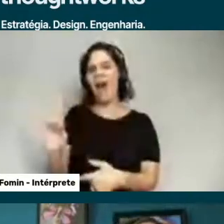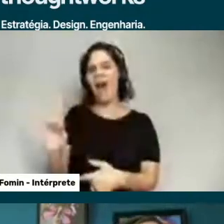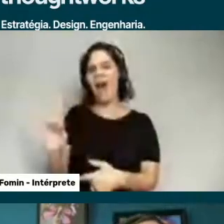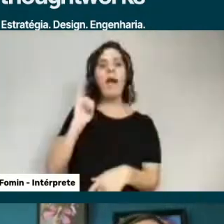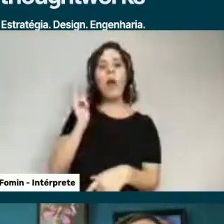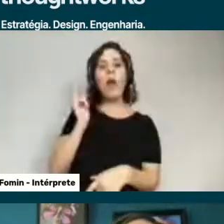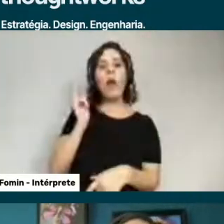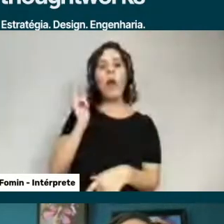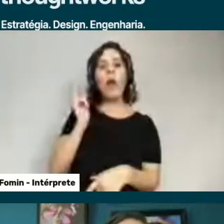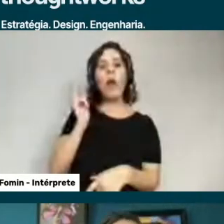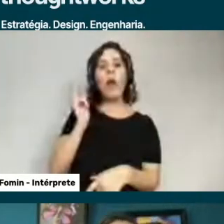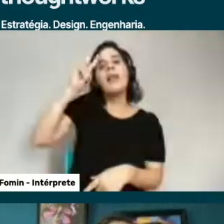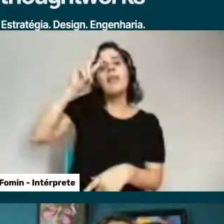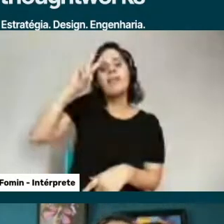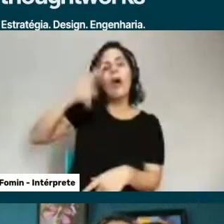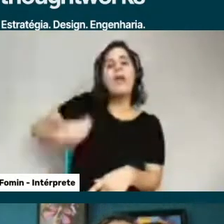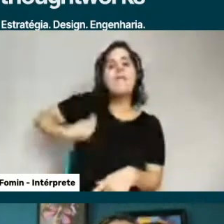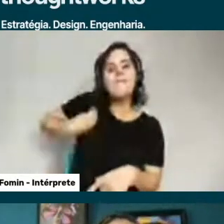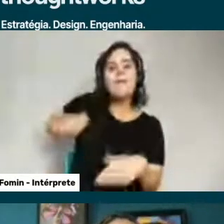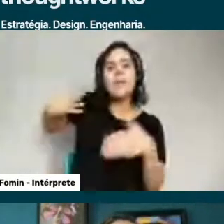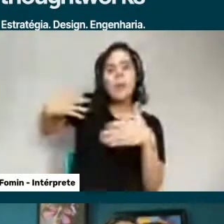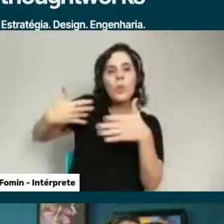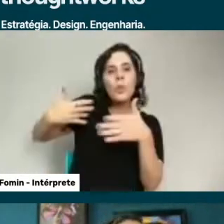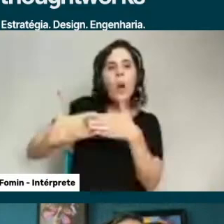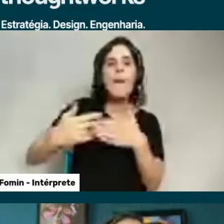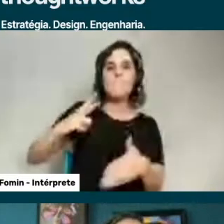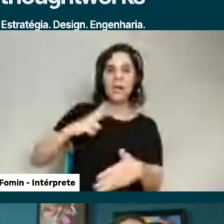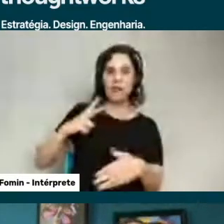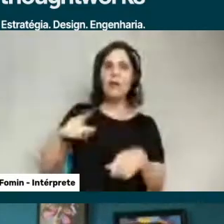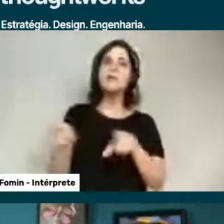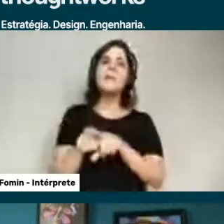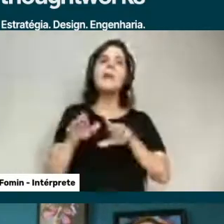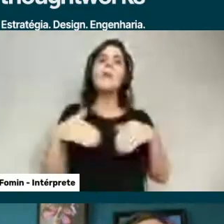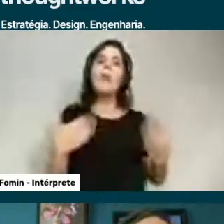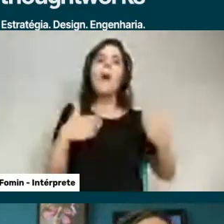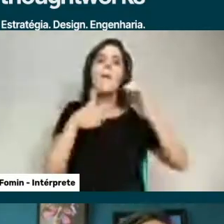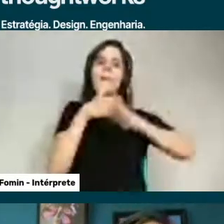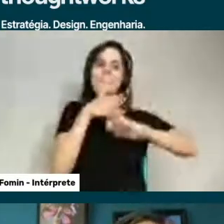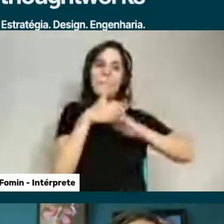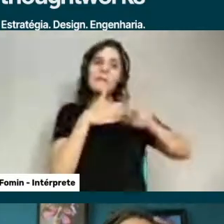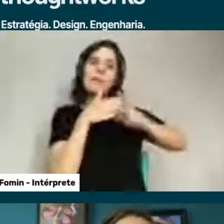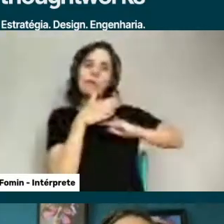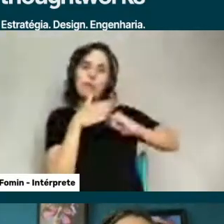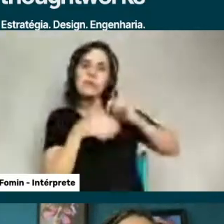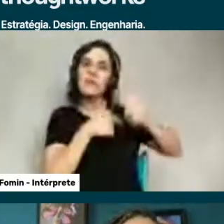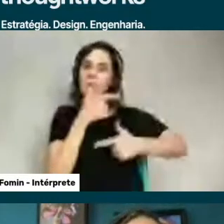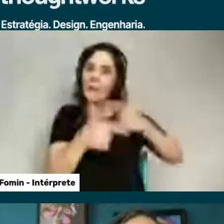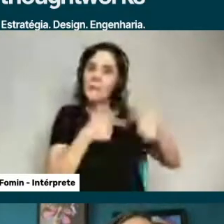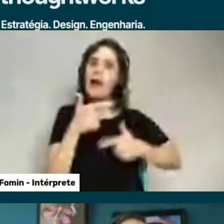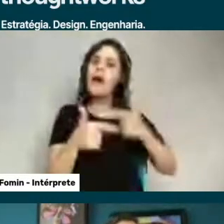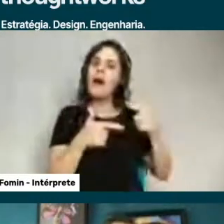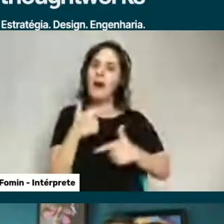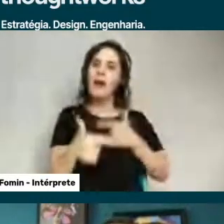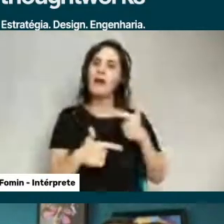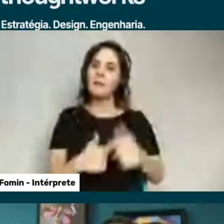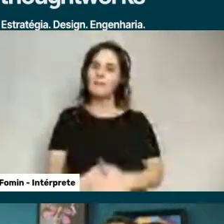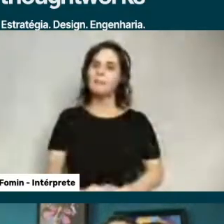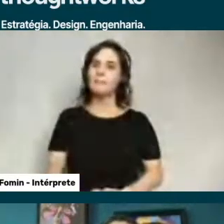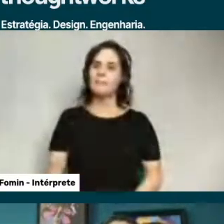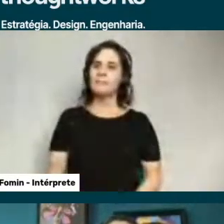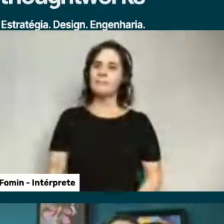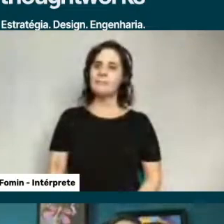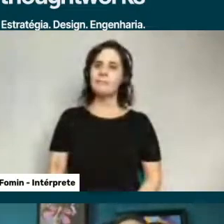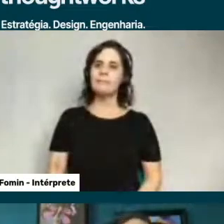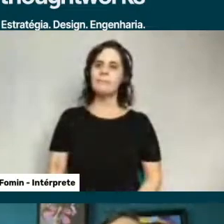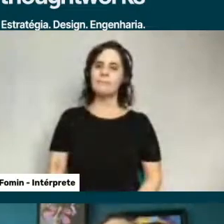trajetórias das organizações que elas lideram e que têm feito um impacto muito grande e significativo no mundo. Quero convidar todo